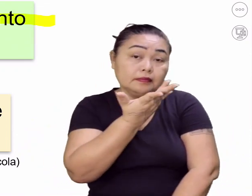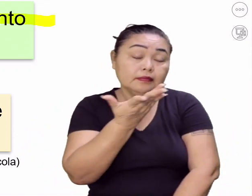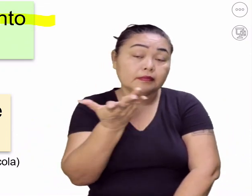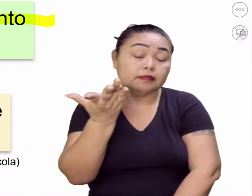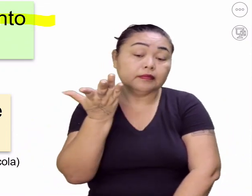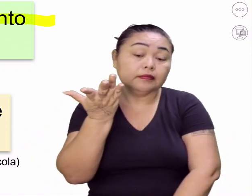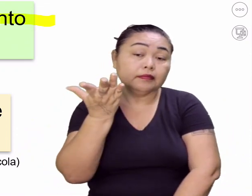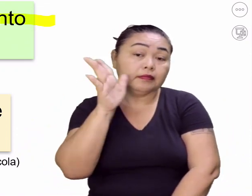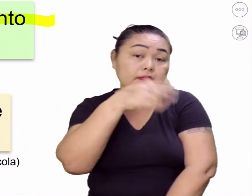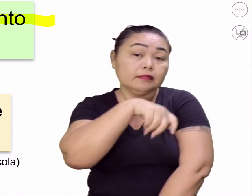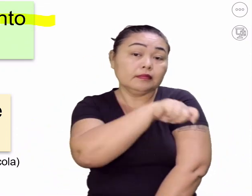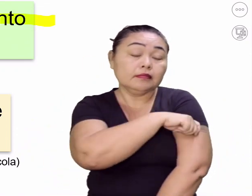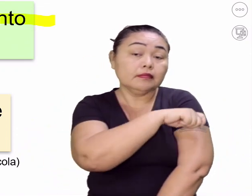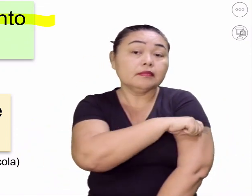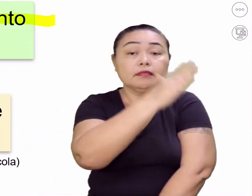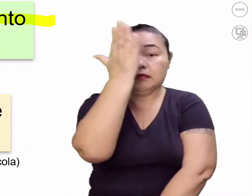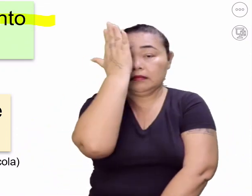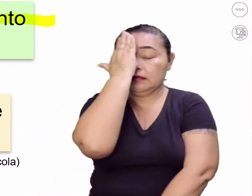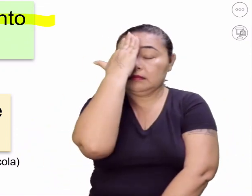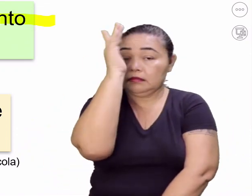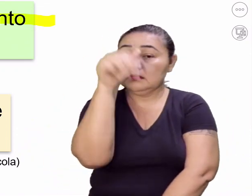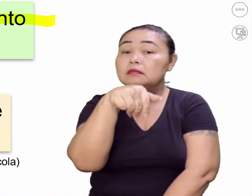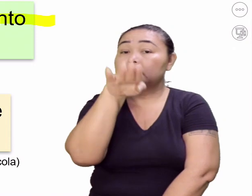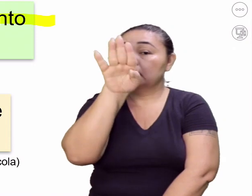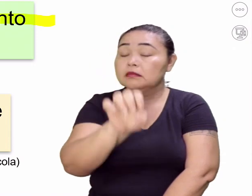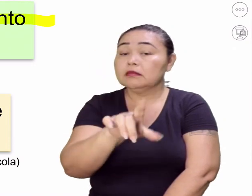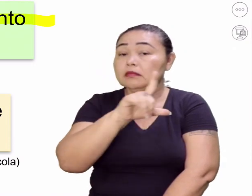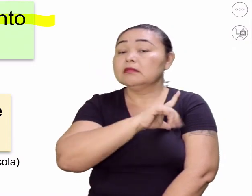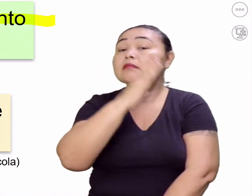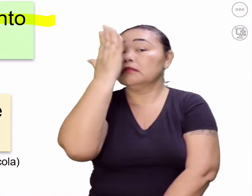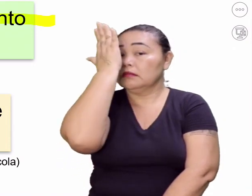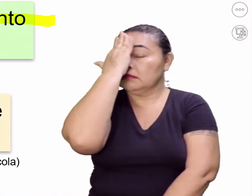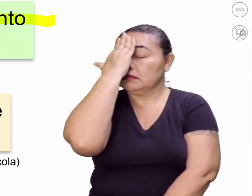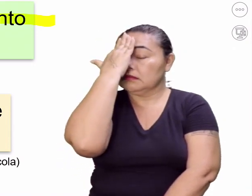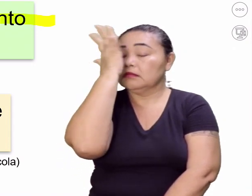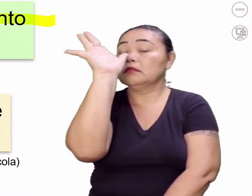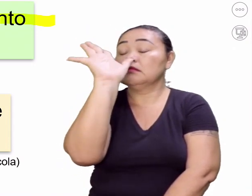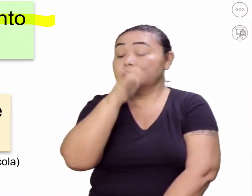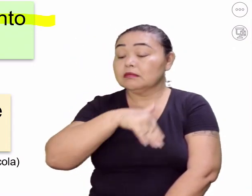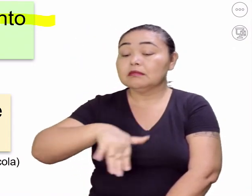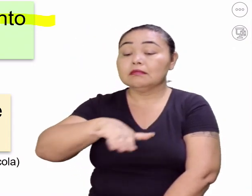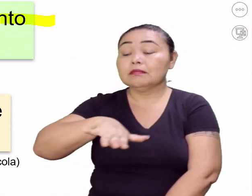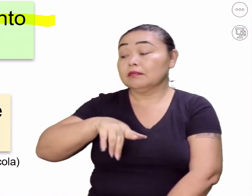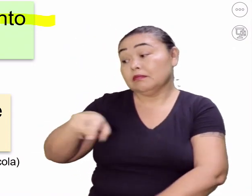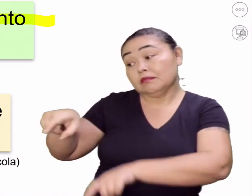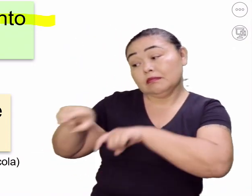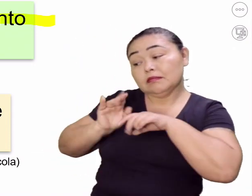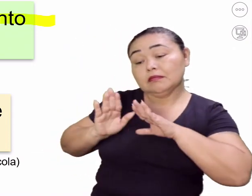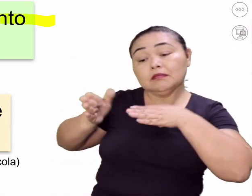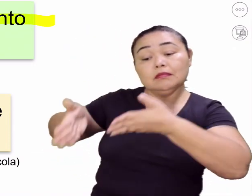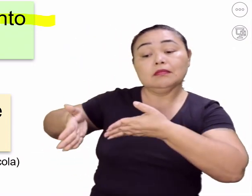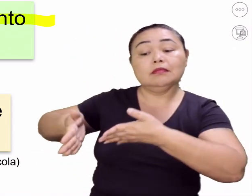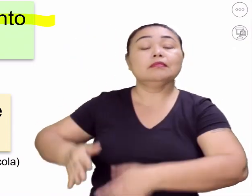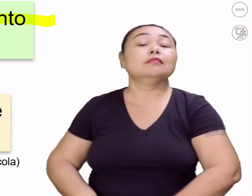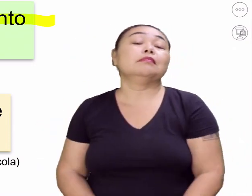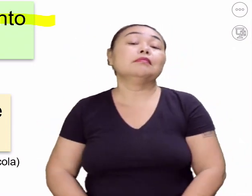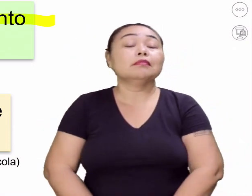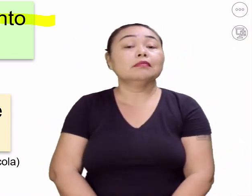para alunos que sabem muito bem disso, que trabalham no campo. Muito